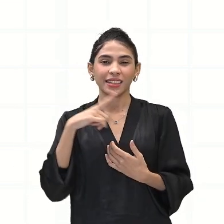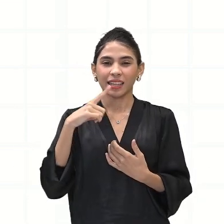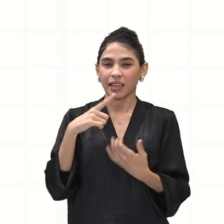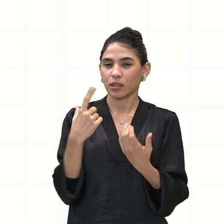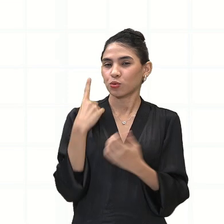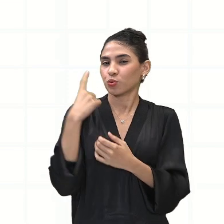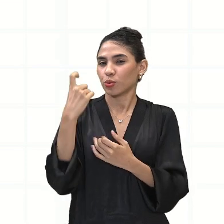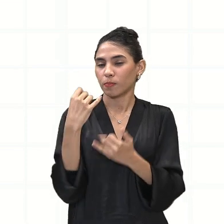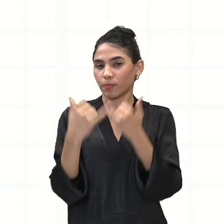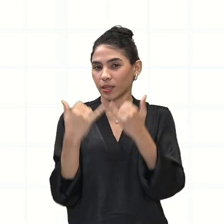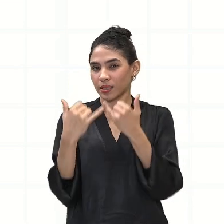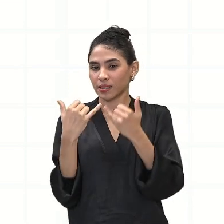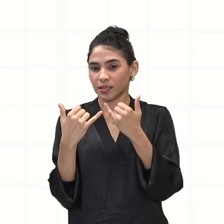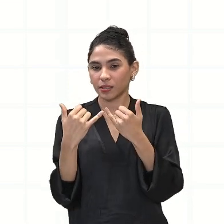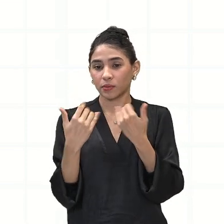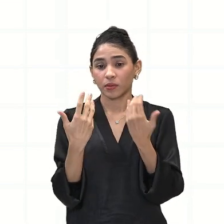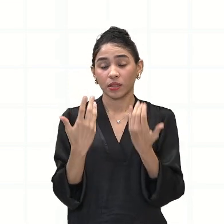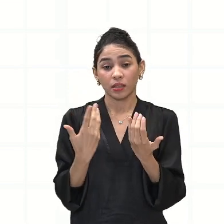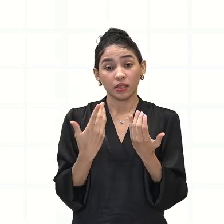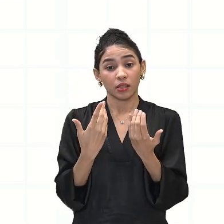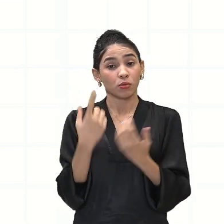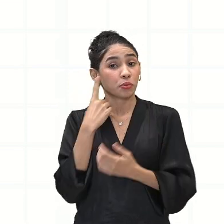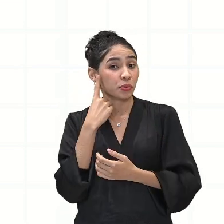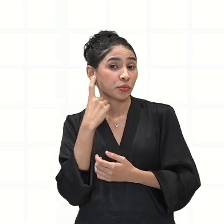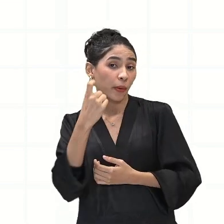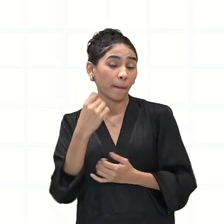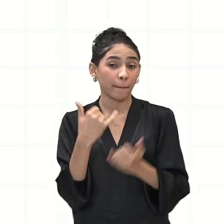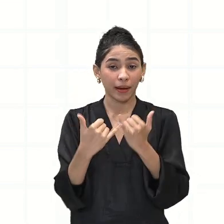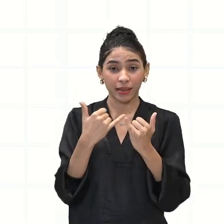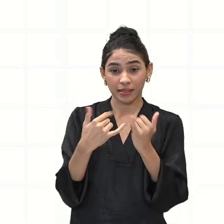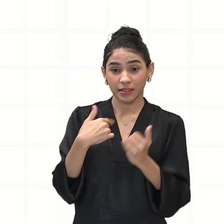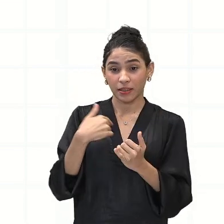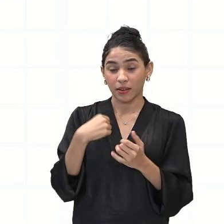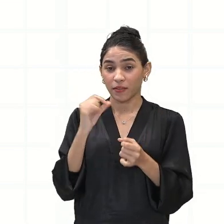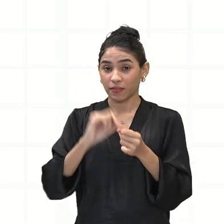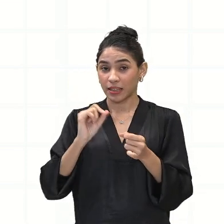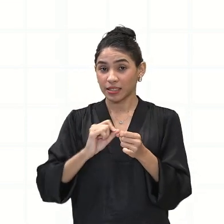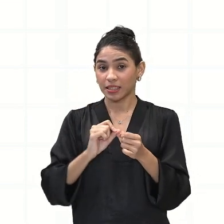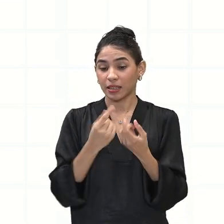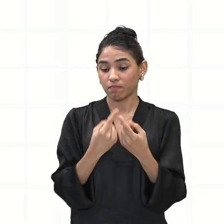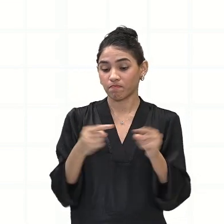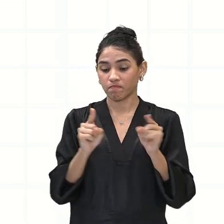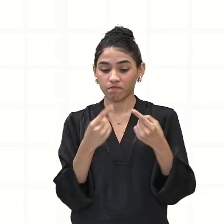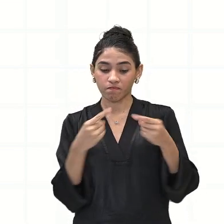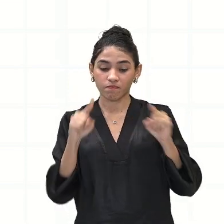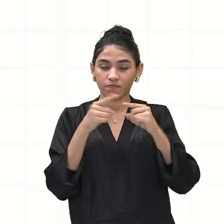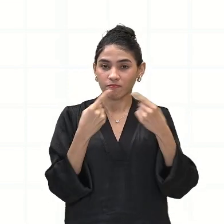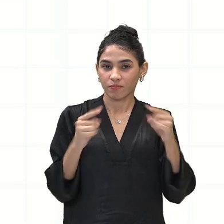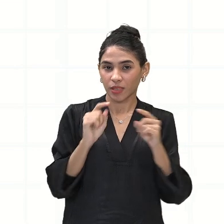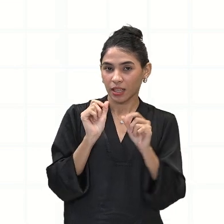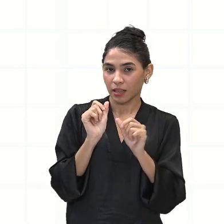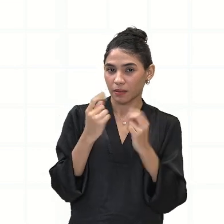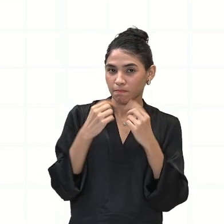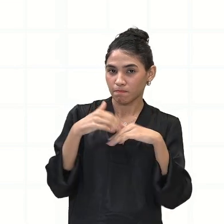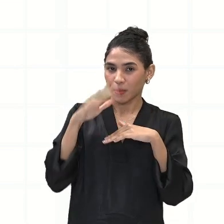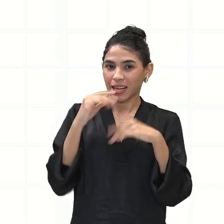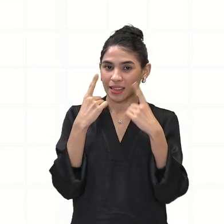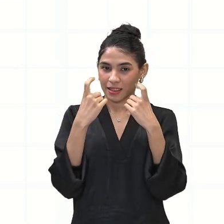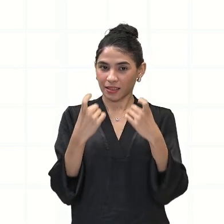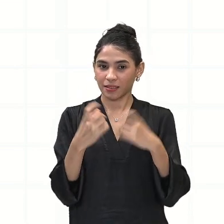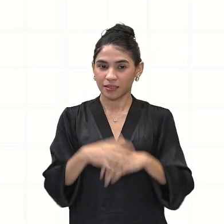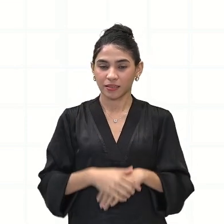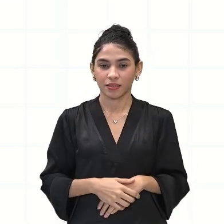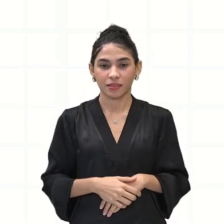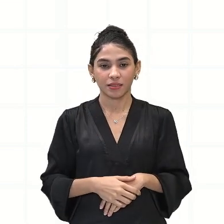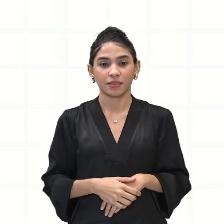parecido e a partir desse som parecido eu vou fazer com que essa musicalidade flua de forma mais interessante.